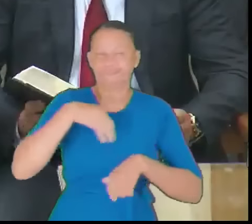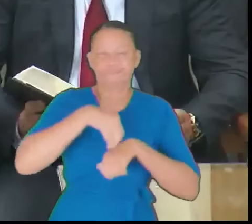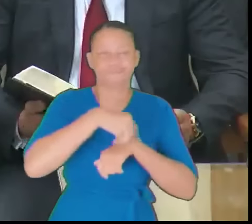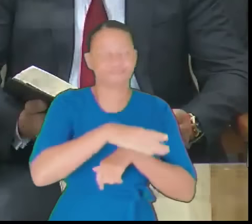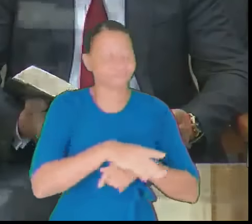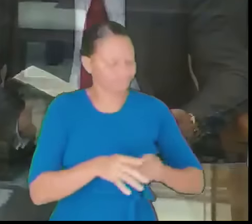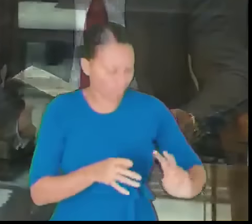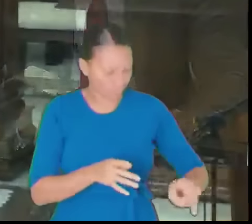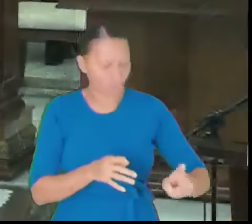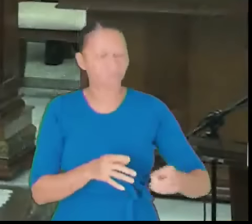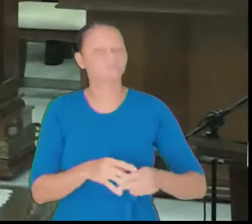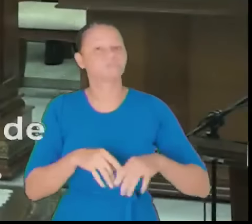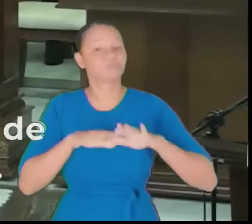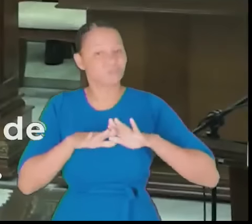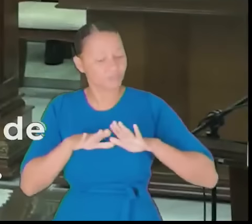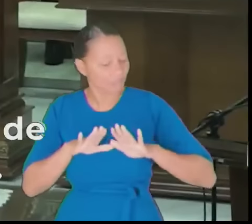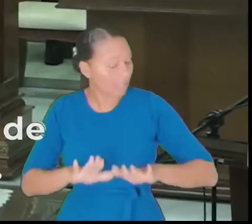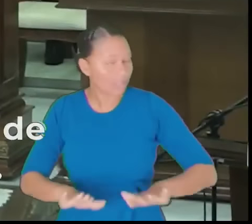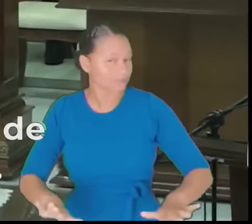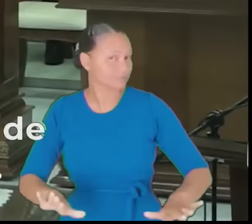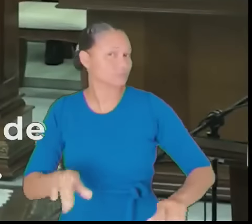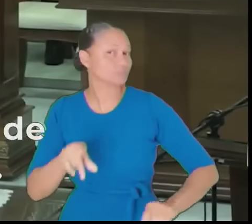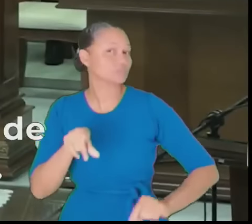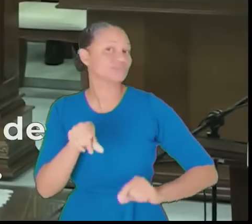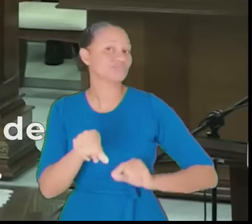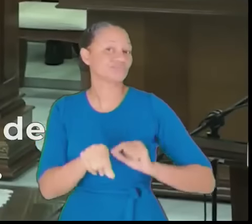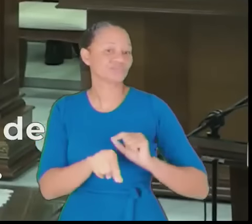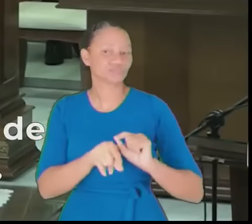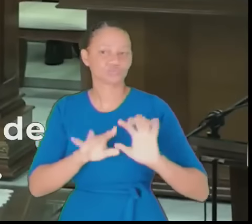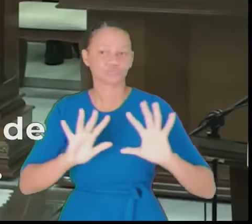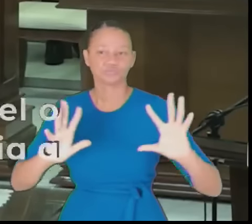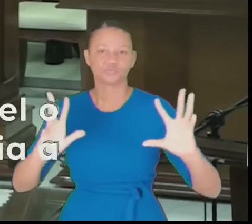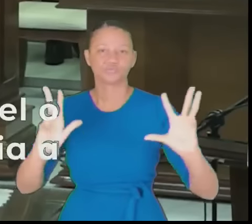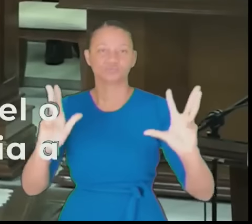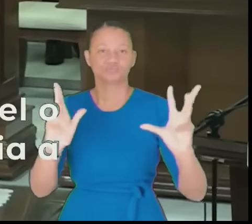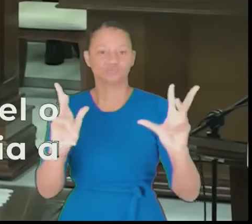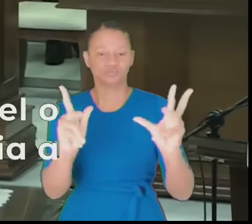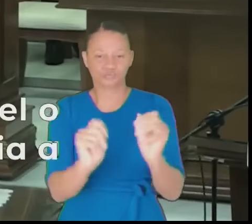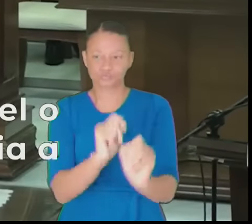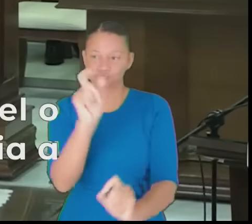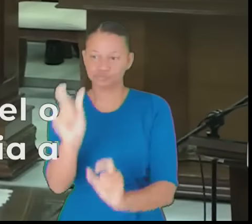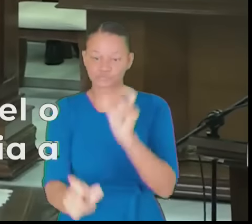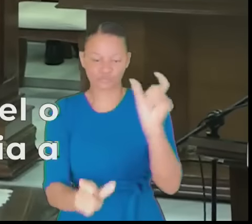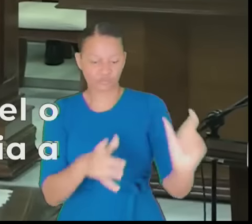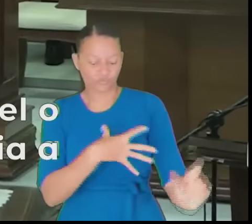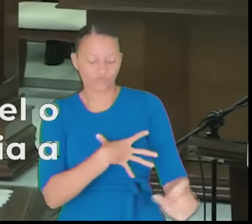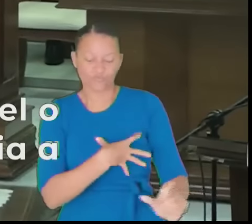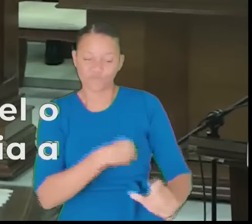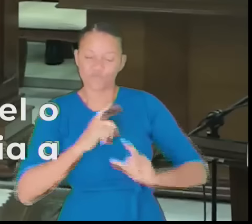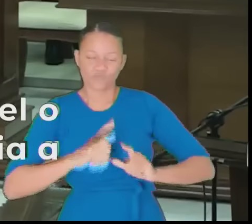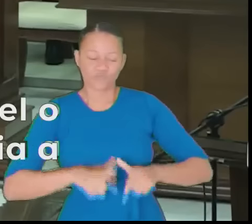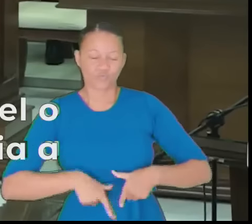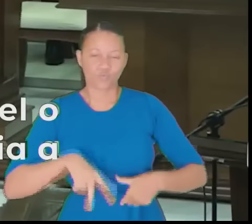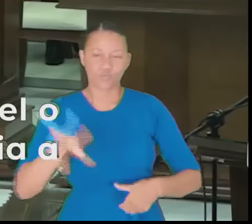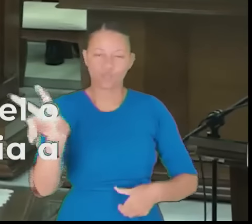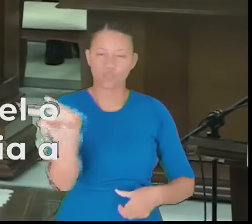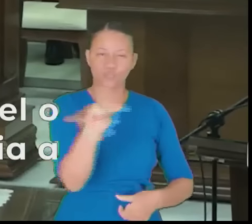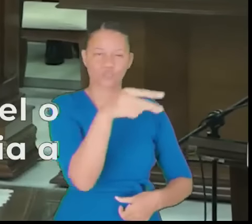Prossiga. Assim, pois, viam os filhos de Israel o rosto